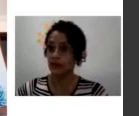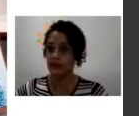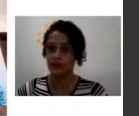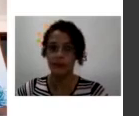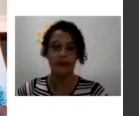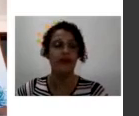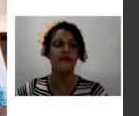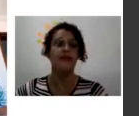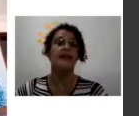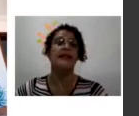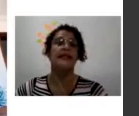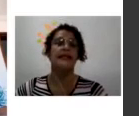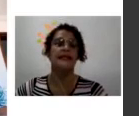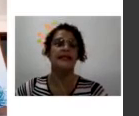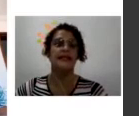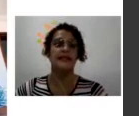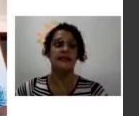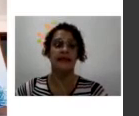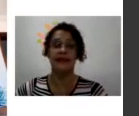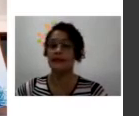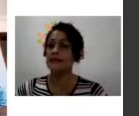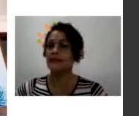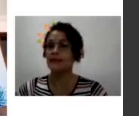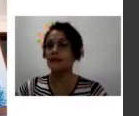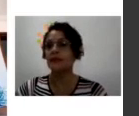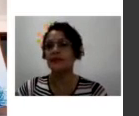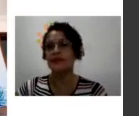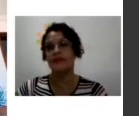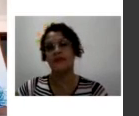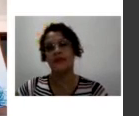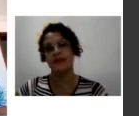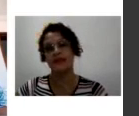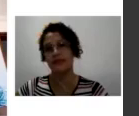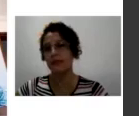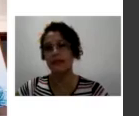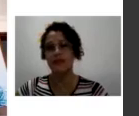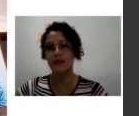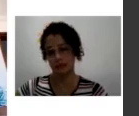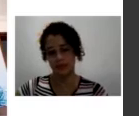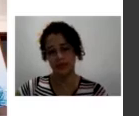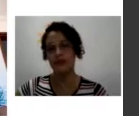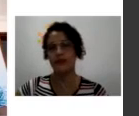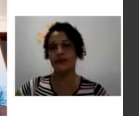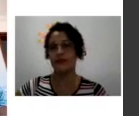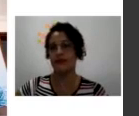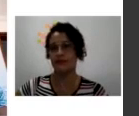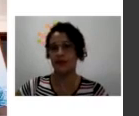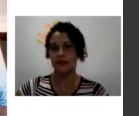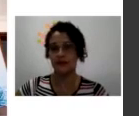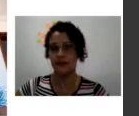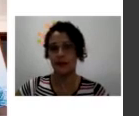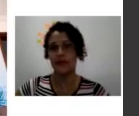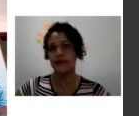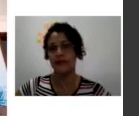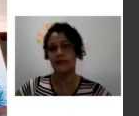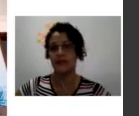reforçando a importância do programa, e a interação da turma fazia com que, independente do período em que o